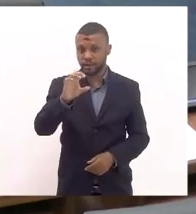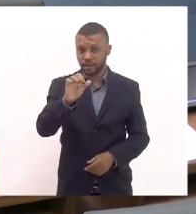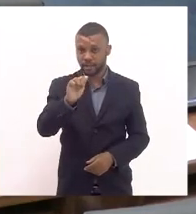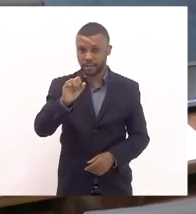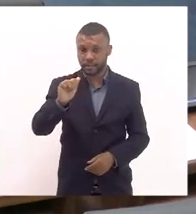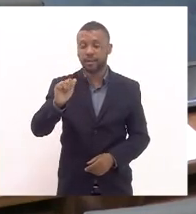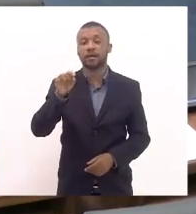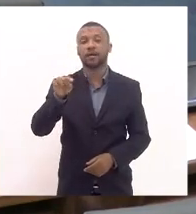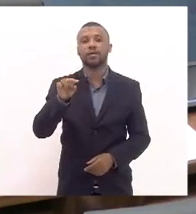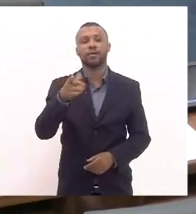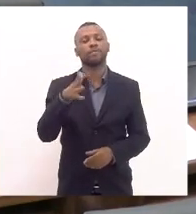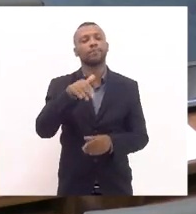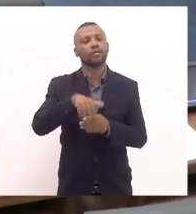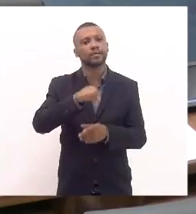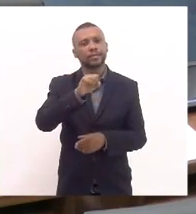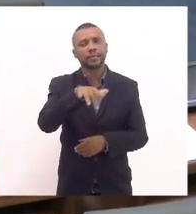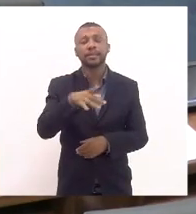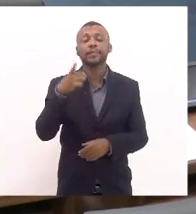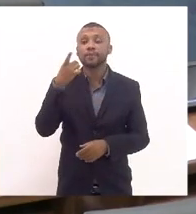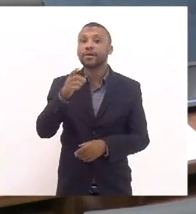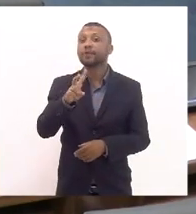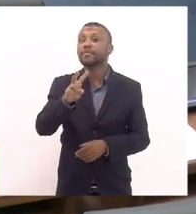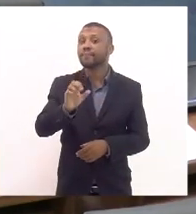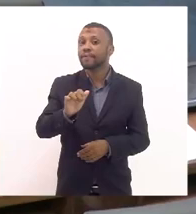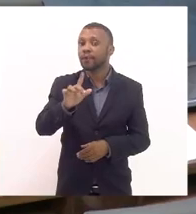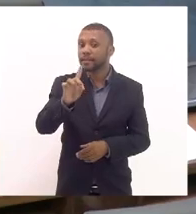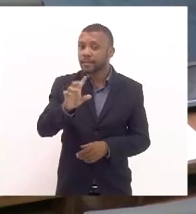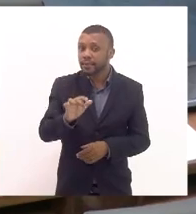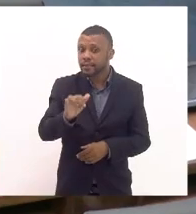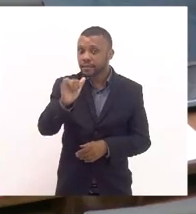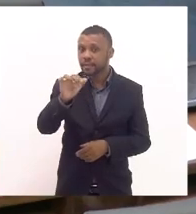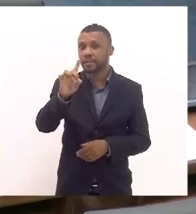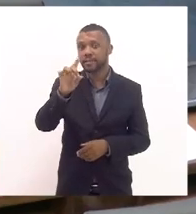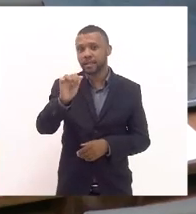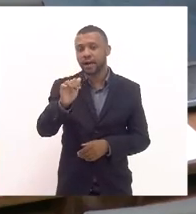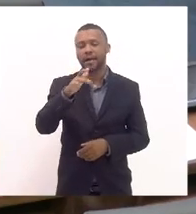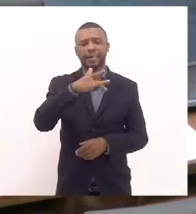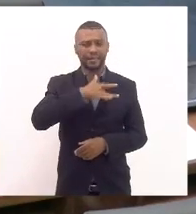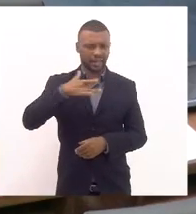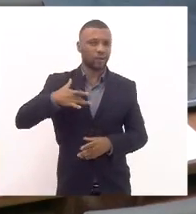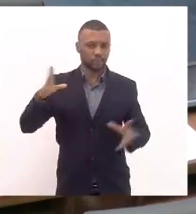as fotos está na presidência da saúde e